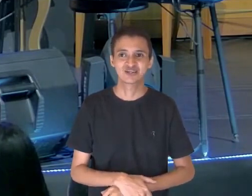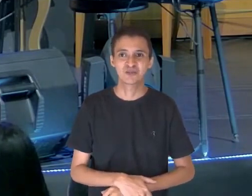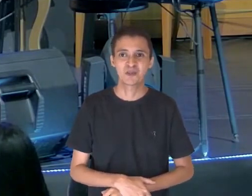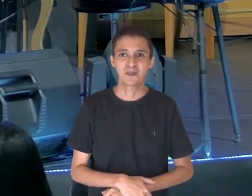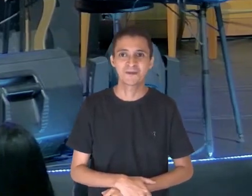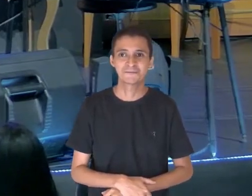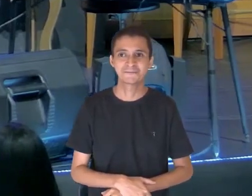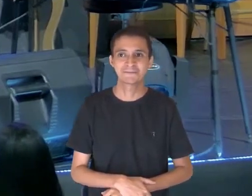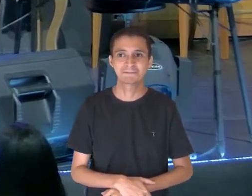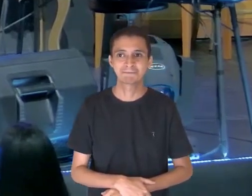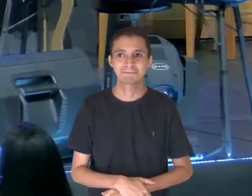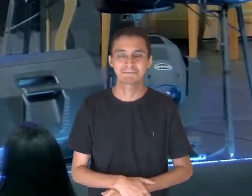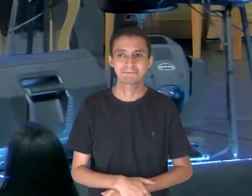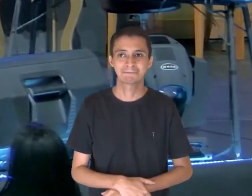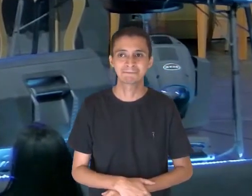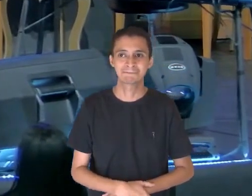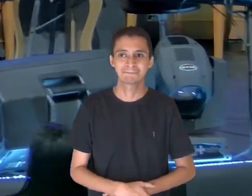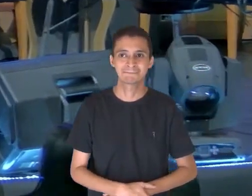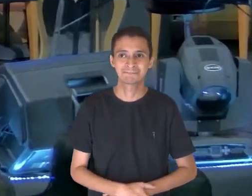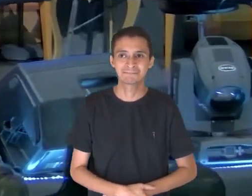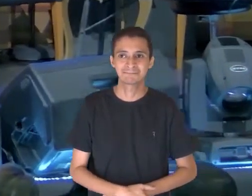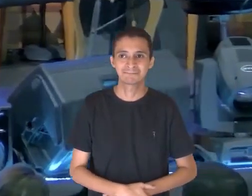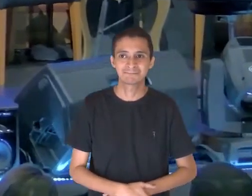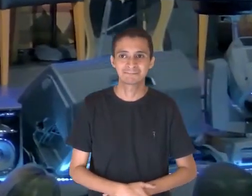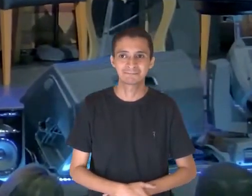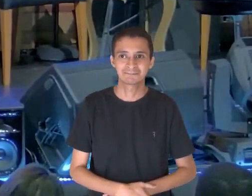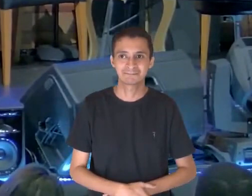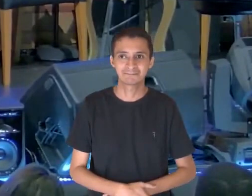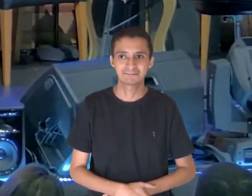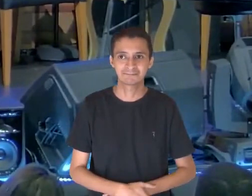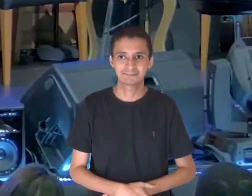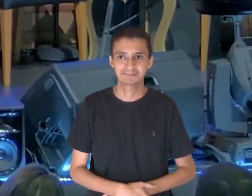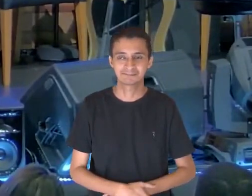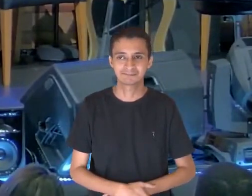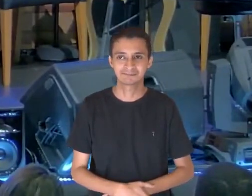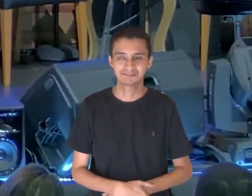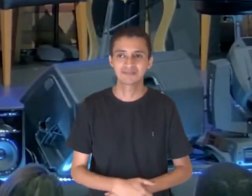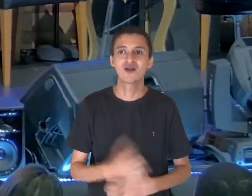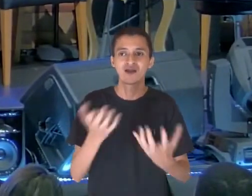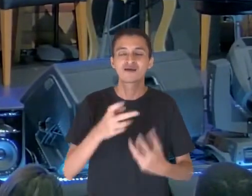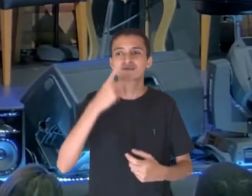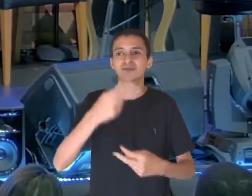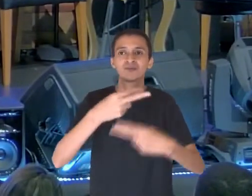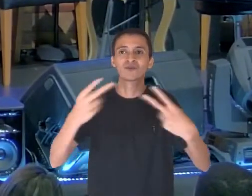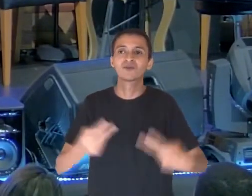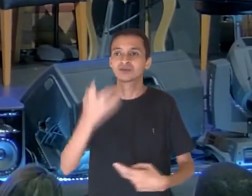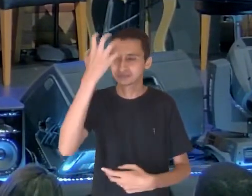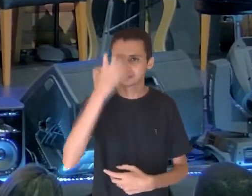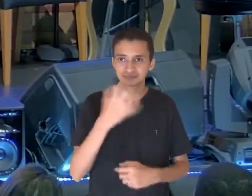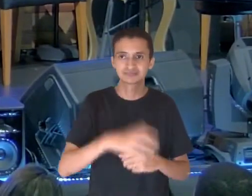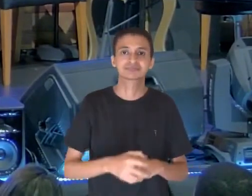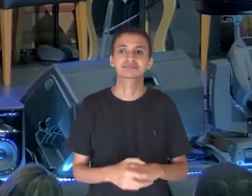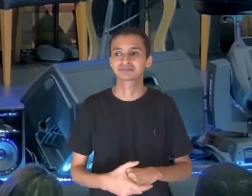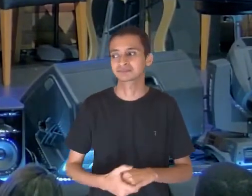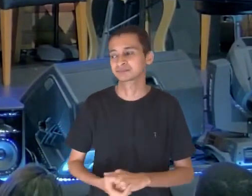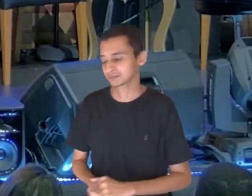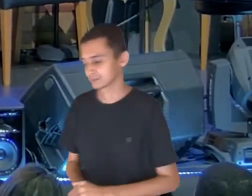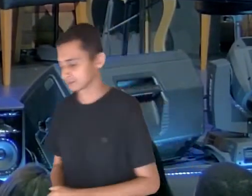Tranquilo. Está liberando esse papel? Receba a palavra. Papelada? Mas eu quero falar algo sério. Lá vem ele com a metralhadora para o meu lado. Não.